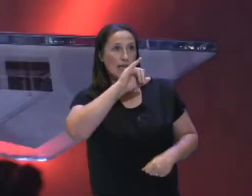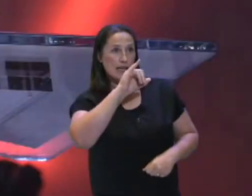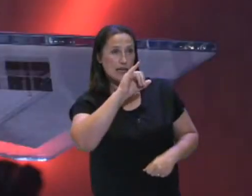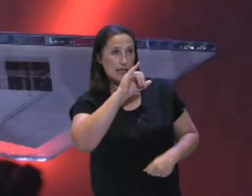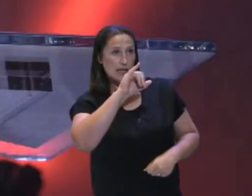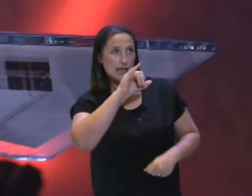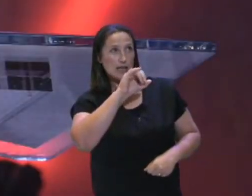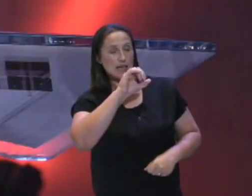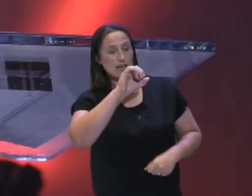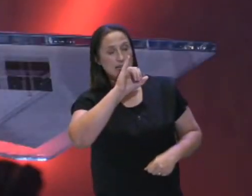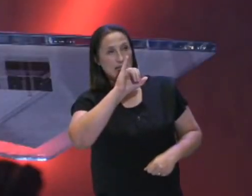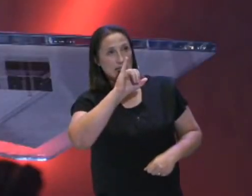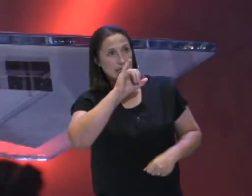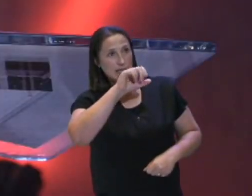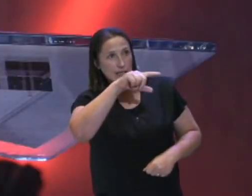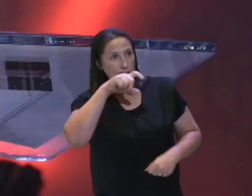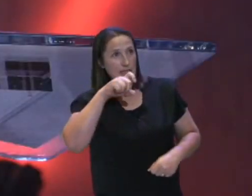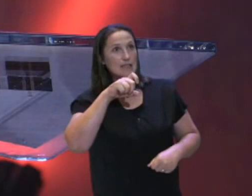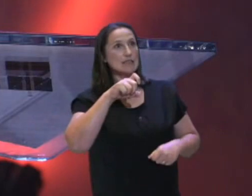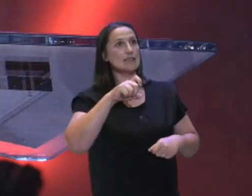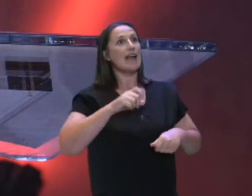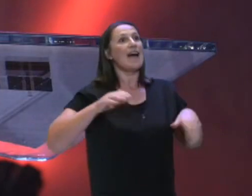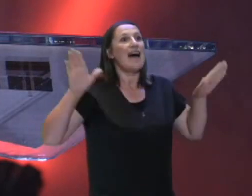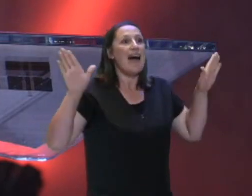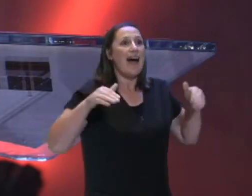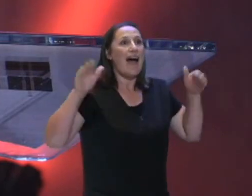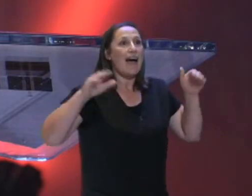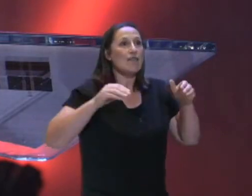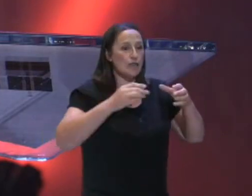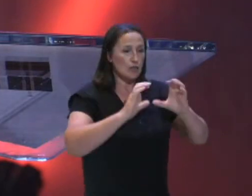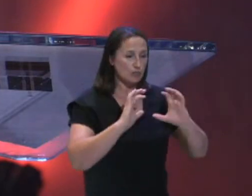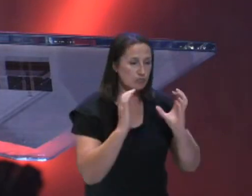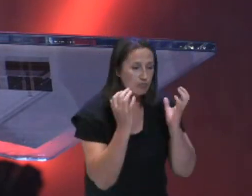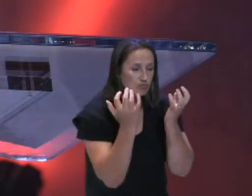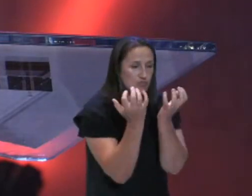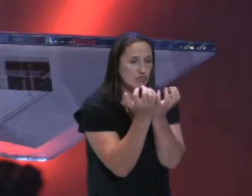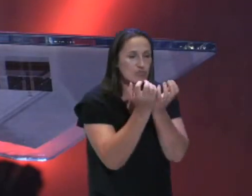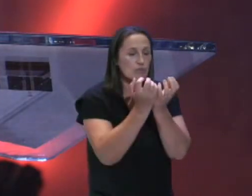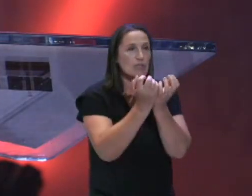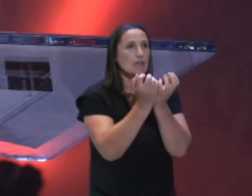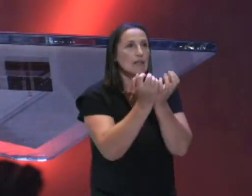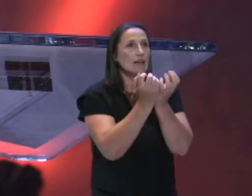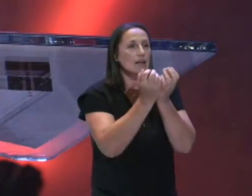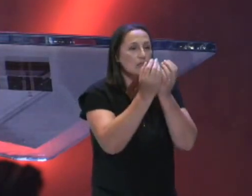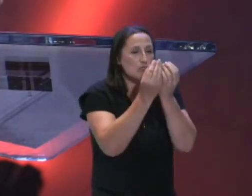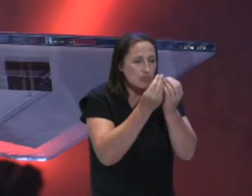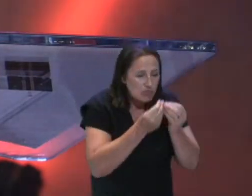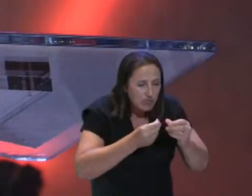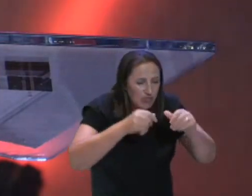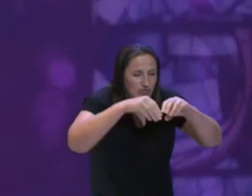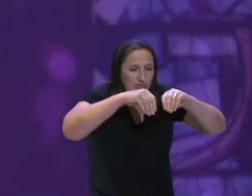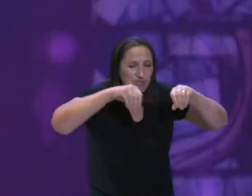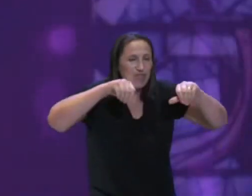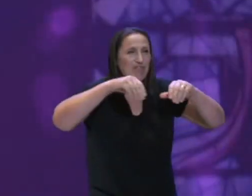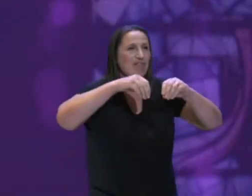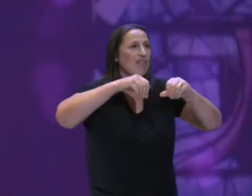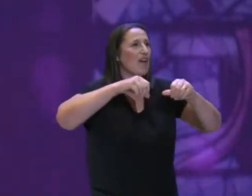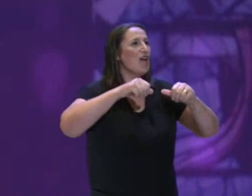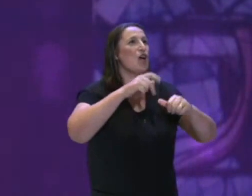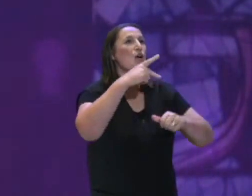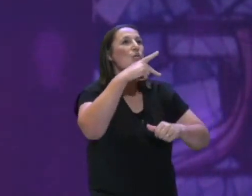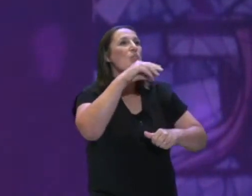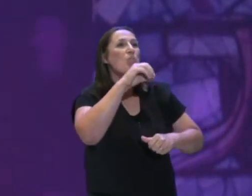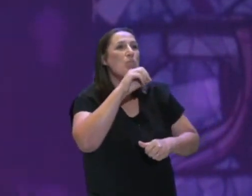ainda que seja uma ave mitológica, que não é real, mas a gente está olhando para a palavra de Deus,